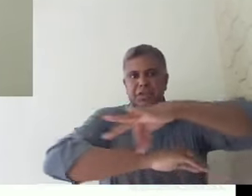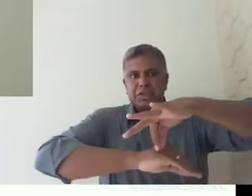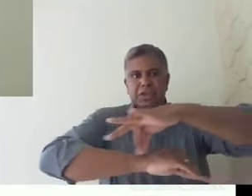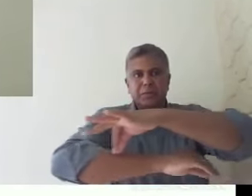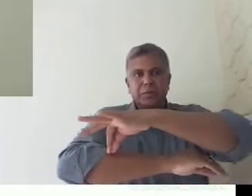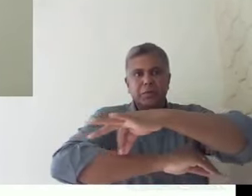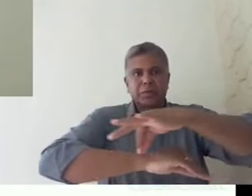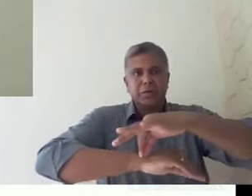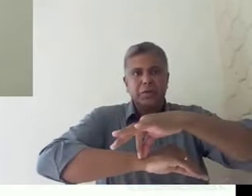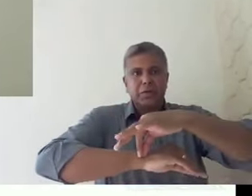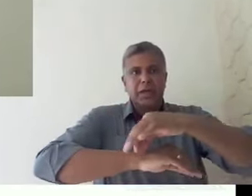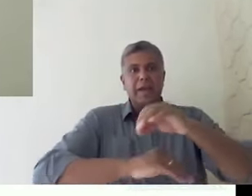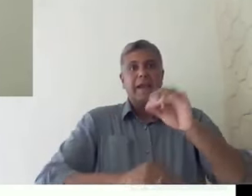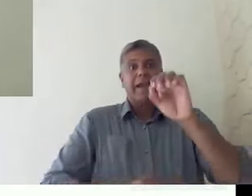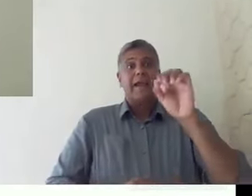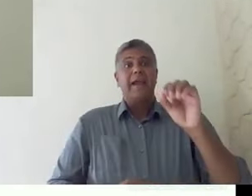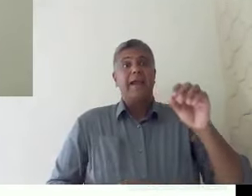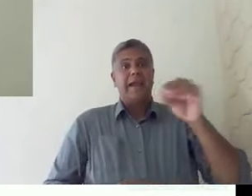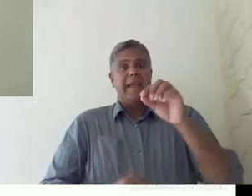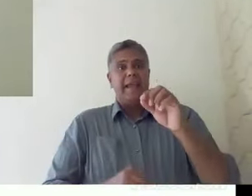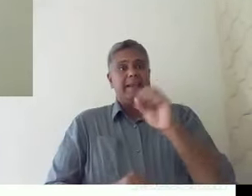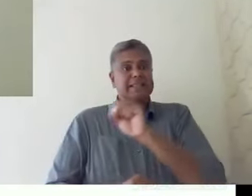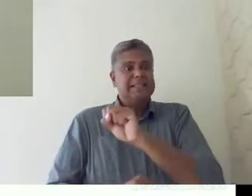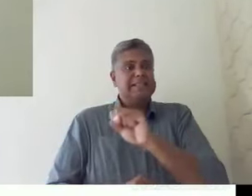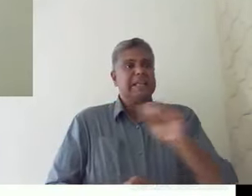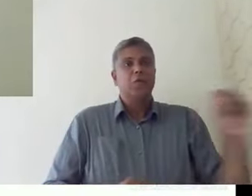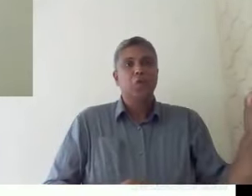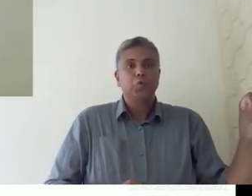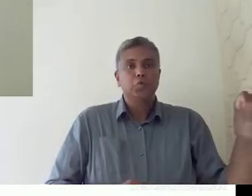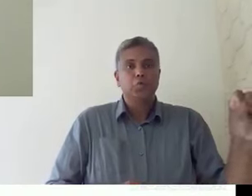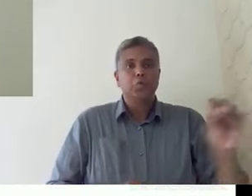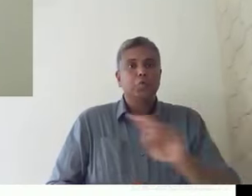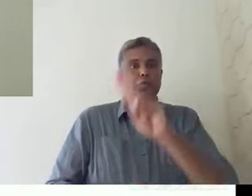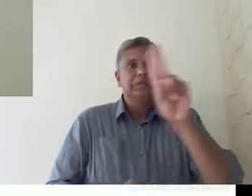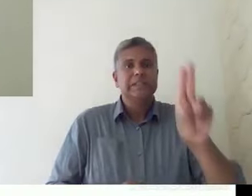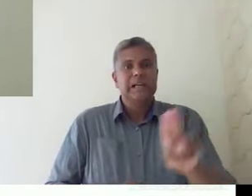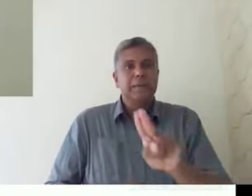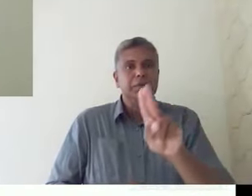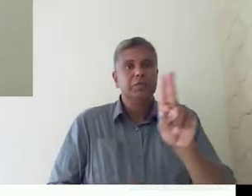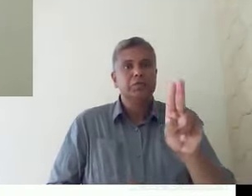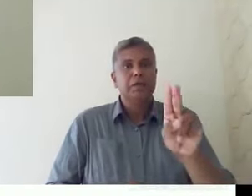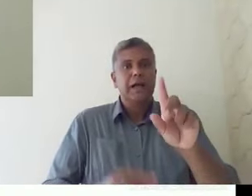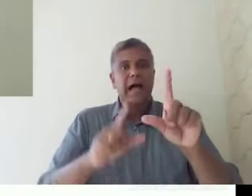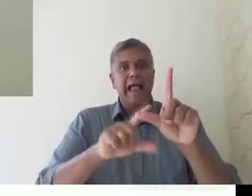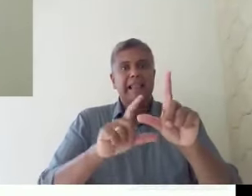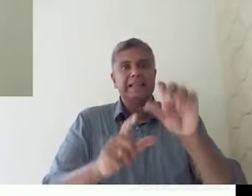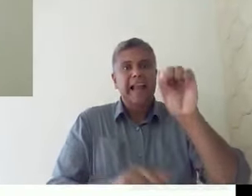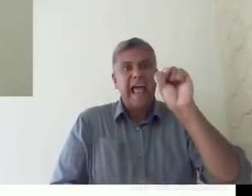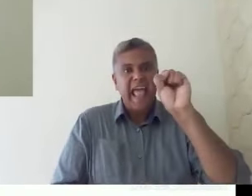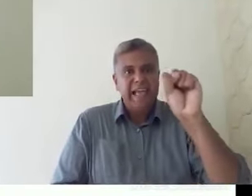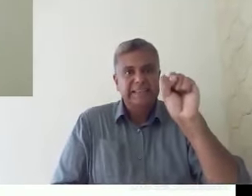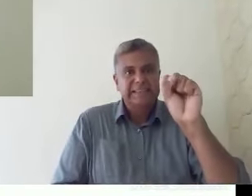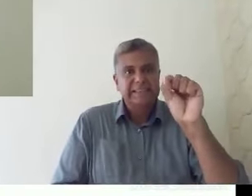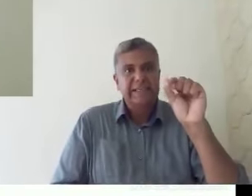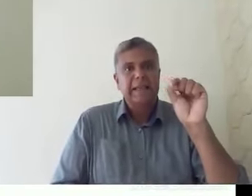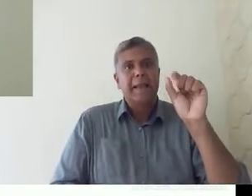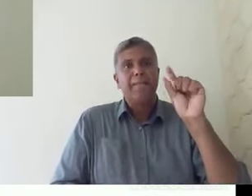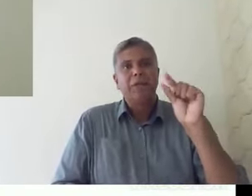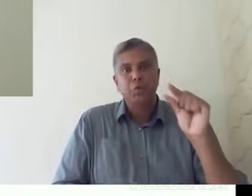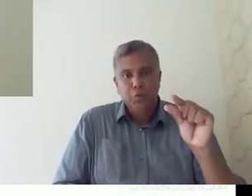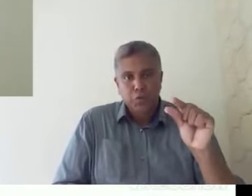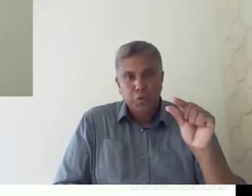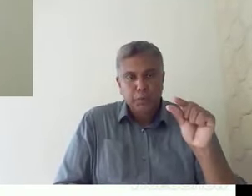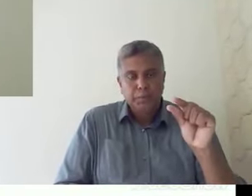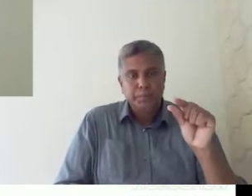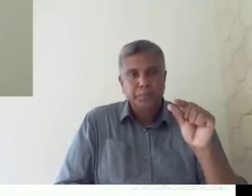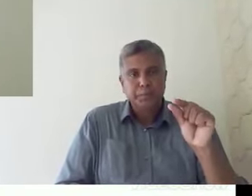Unidades em segundos e o símbolo que a gente usa é um S minúsculo. O comprimento